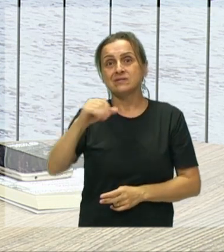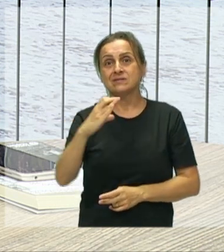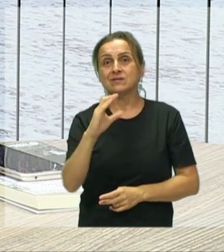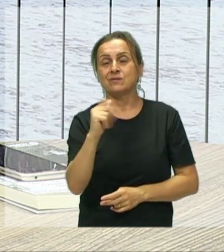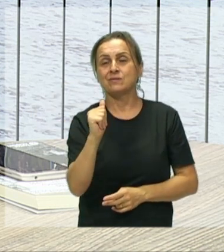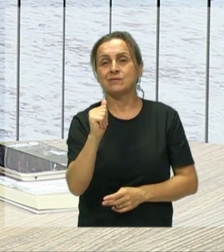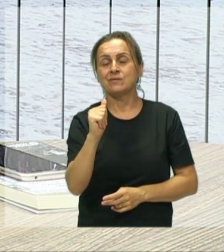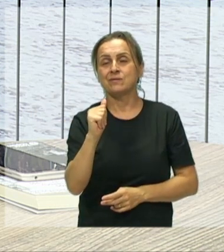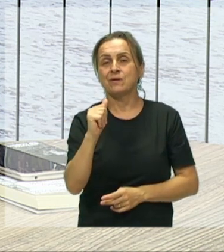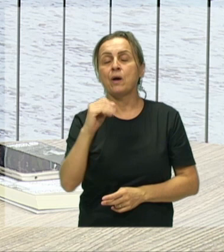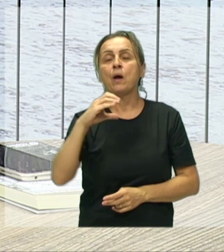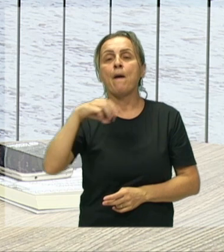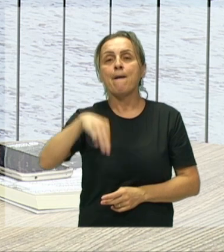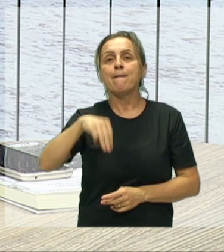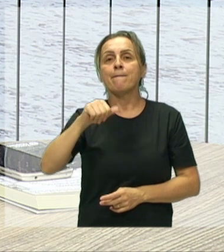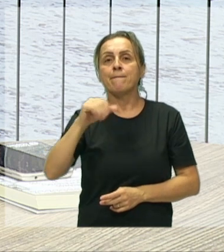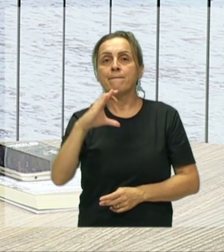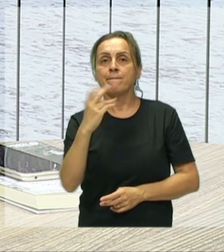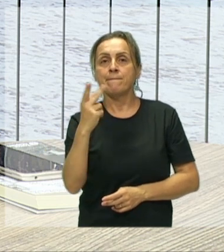com